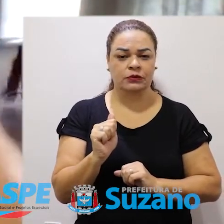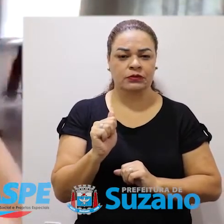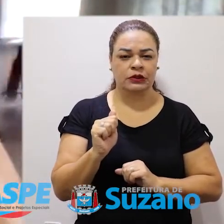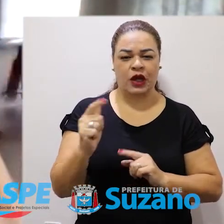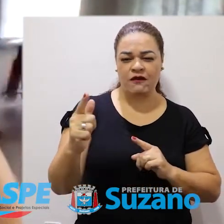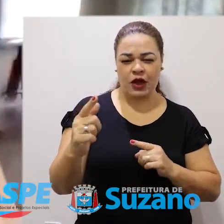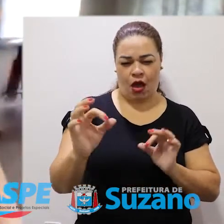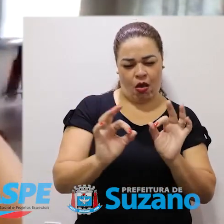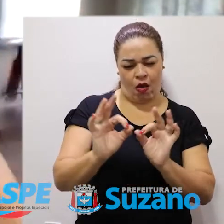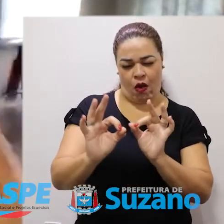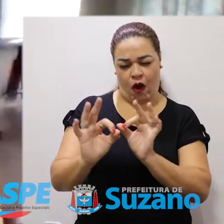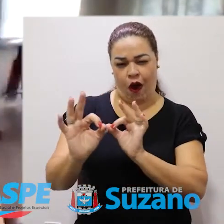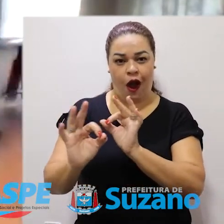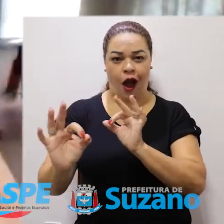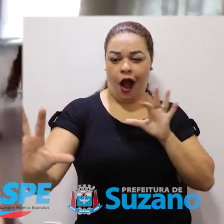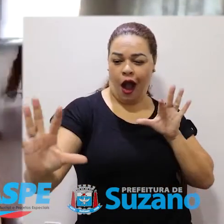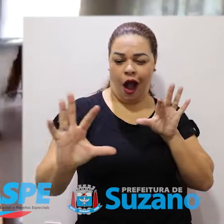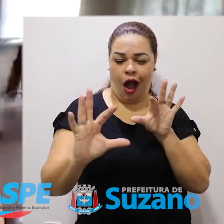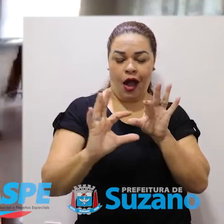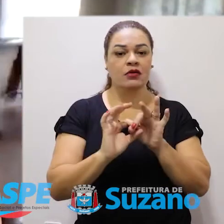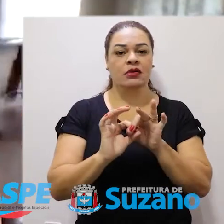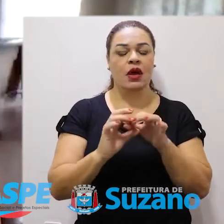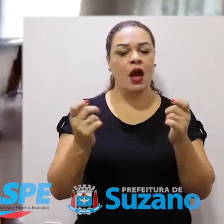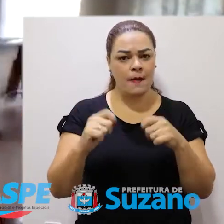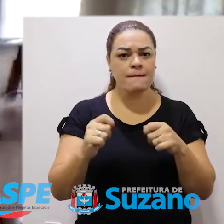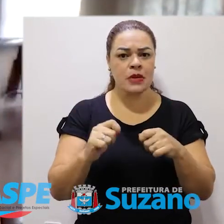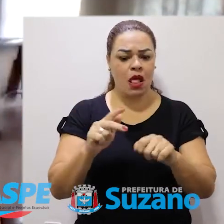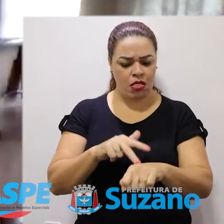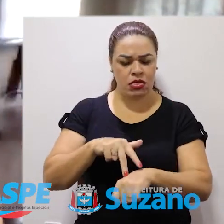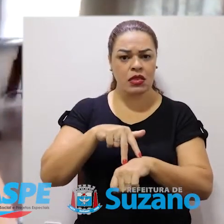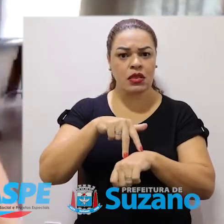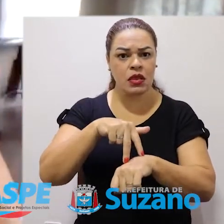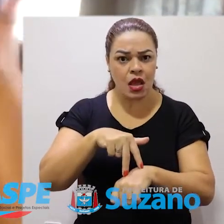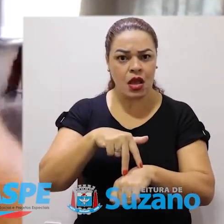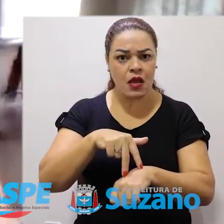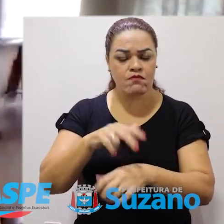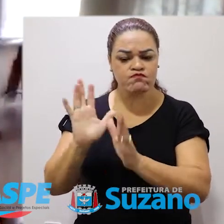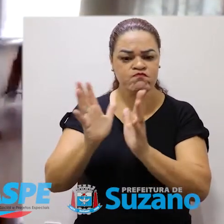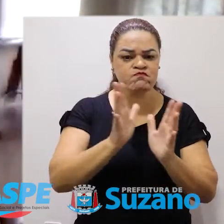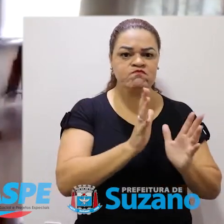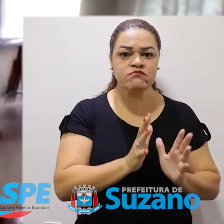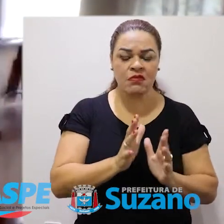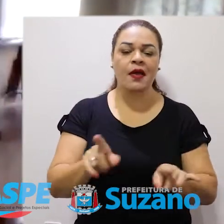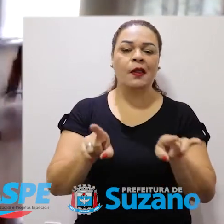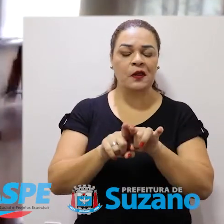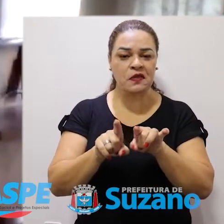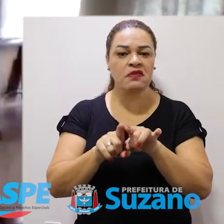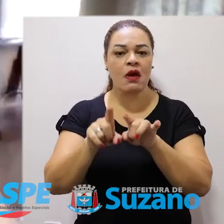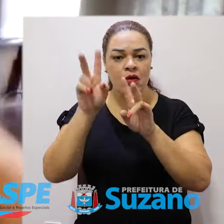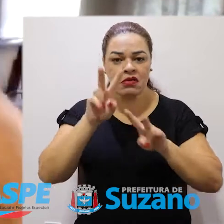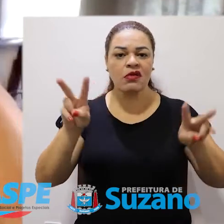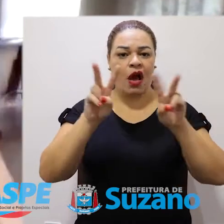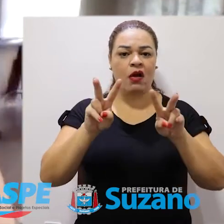língua aí se organizando e se reorganizando, precisa de gente para falar, né, essa língua. E isso acontece com as línguas de sinais. Quanto mais